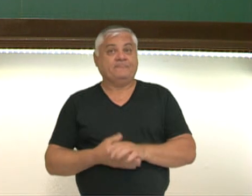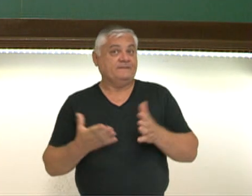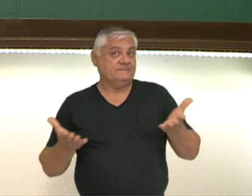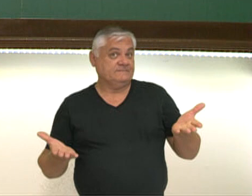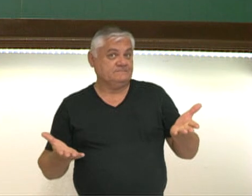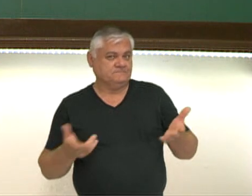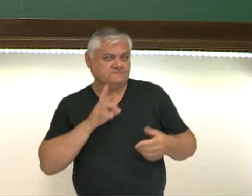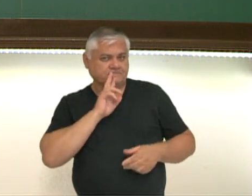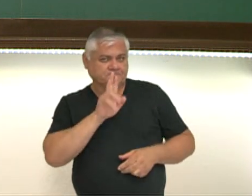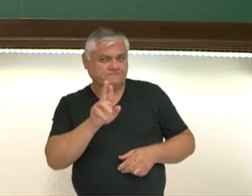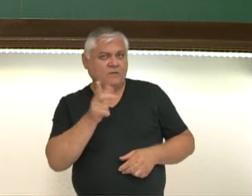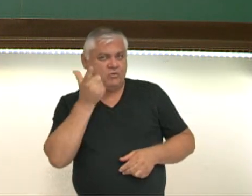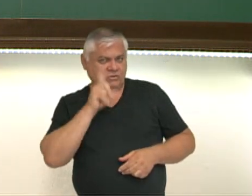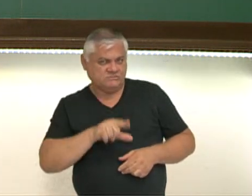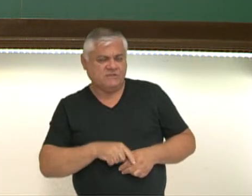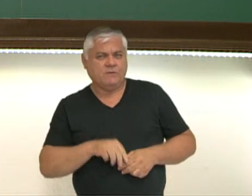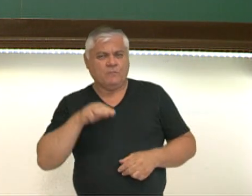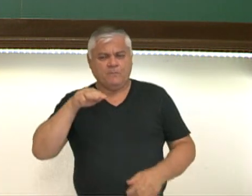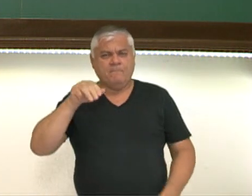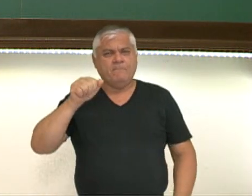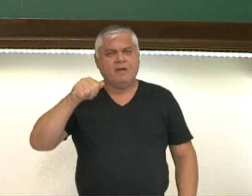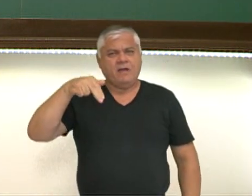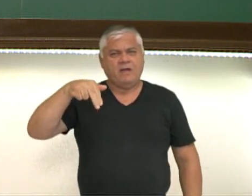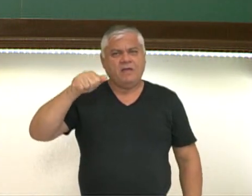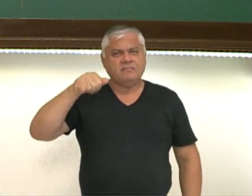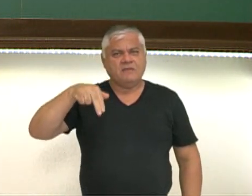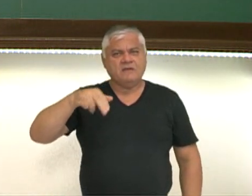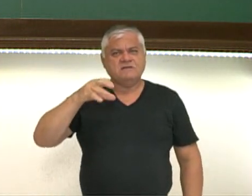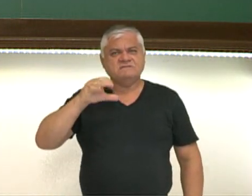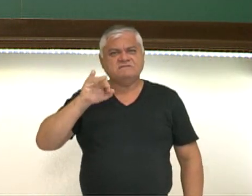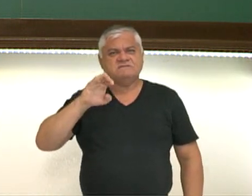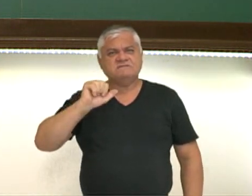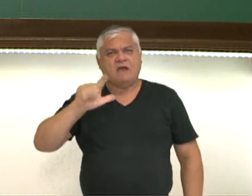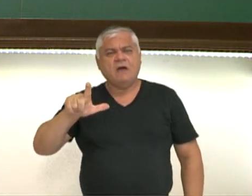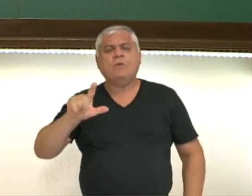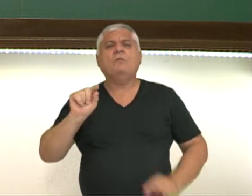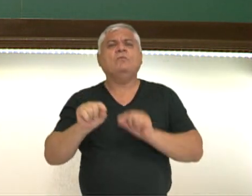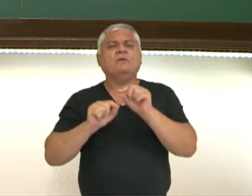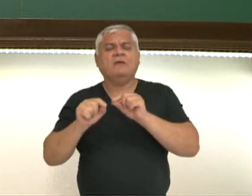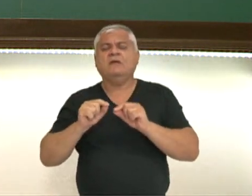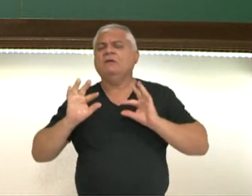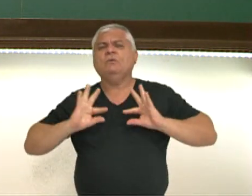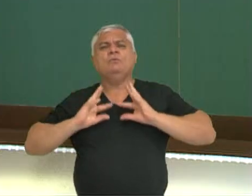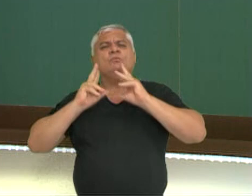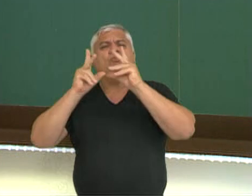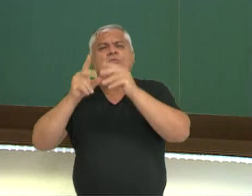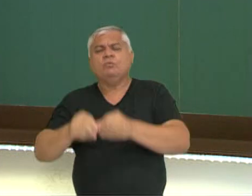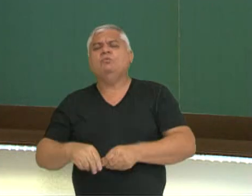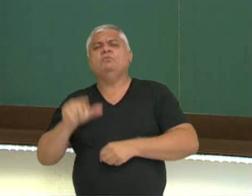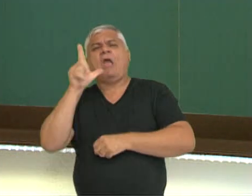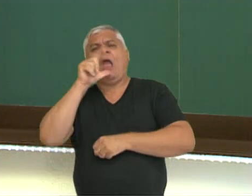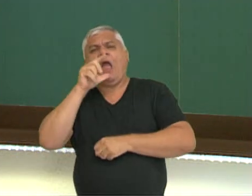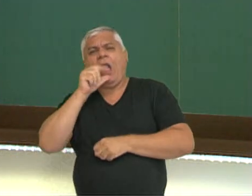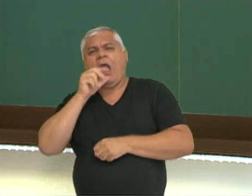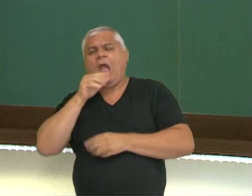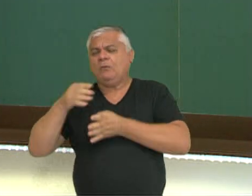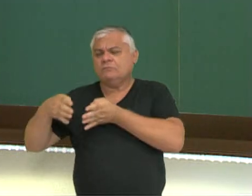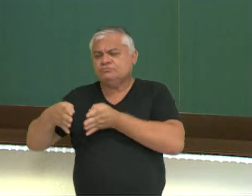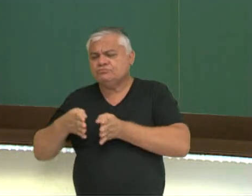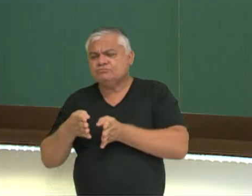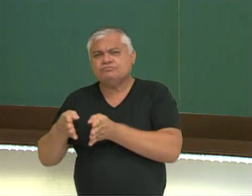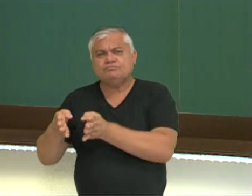Então, pessoal, responderam o que são mananciais? Então, olha lá. Mananciais são todas as fontes de água, superficiais